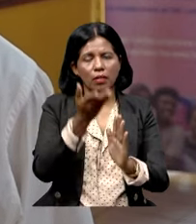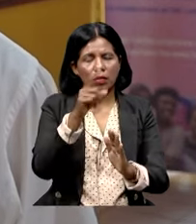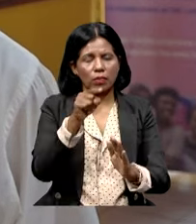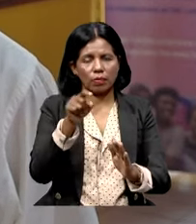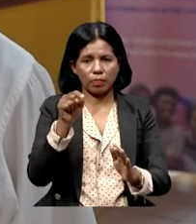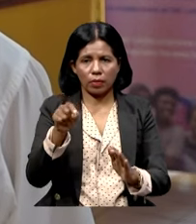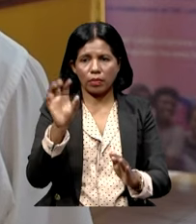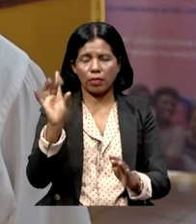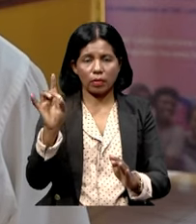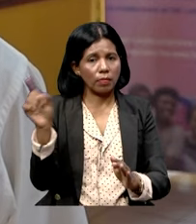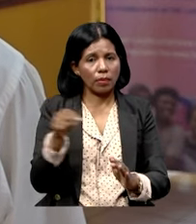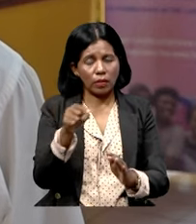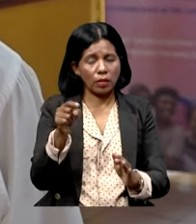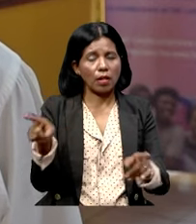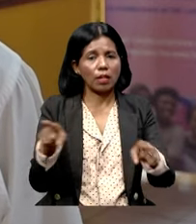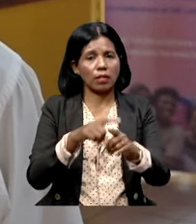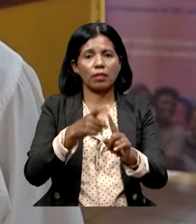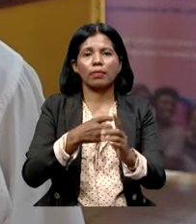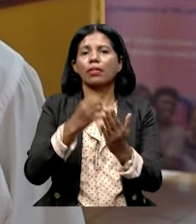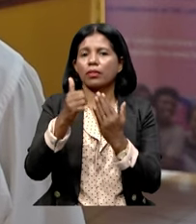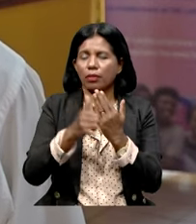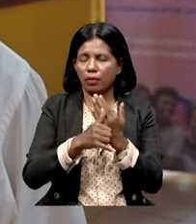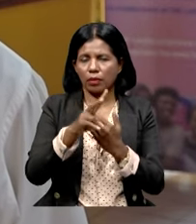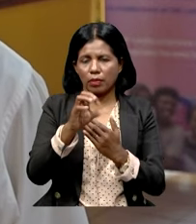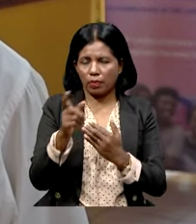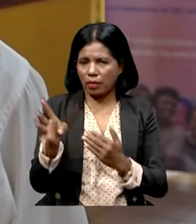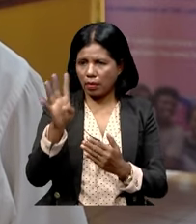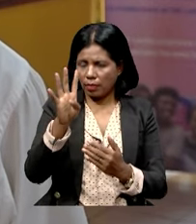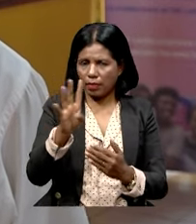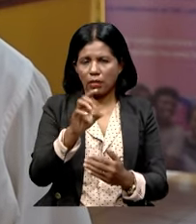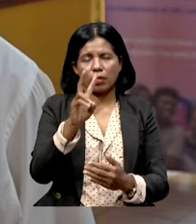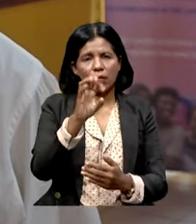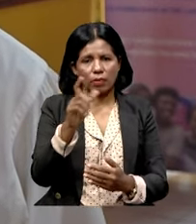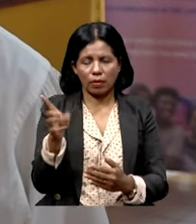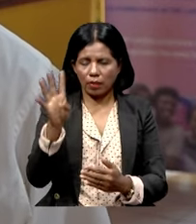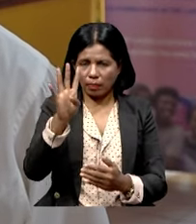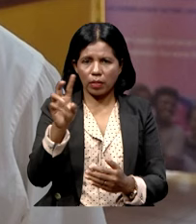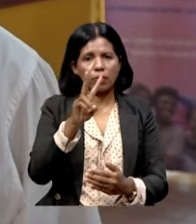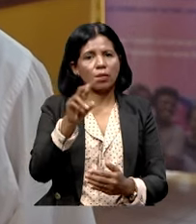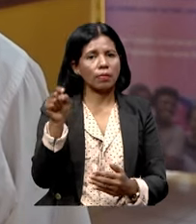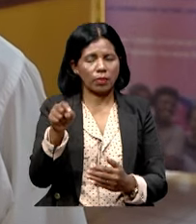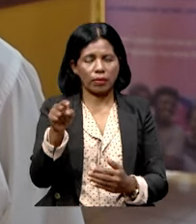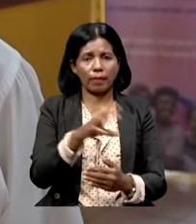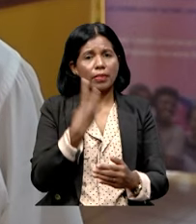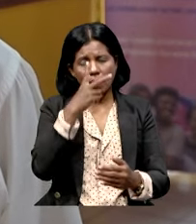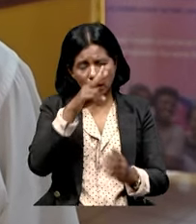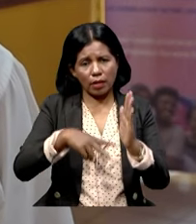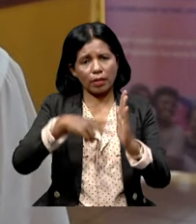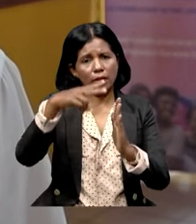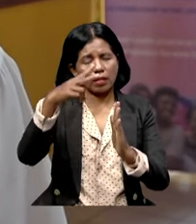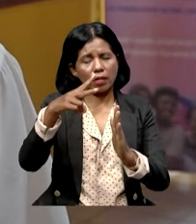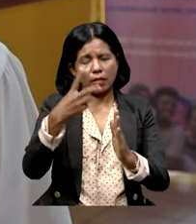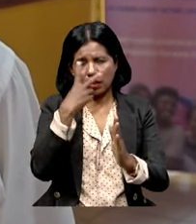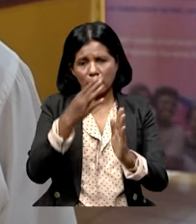1.8%, compara o julho 2024 ou julho 2023, vemos que está retando 2.4%. Portanto, se tarefa a inflação anual, né, e